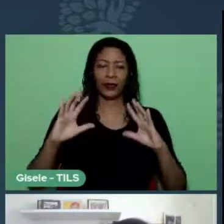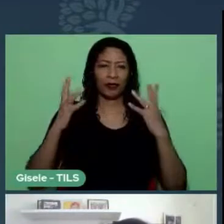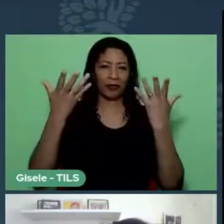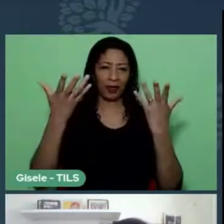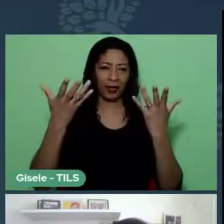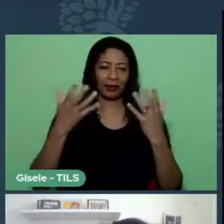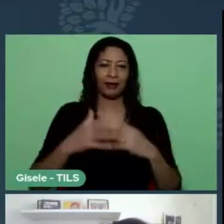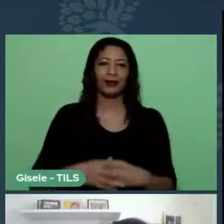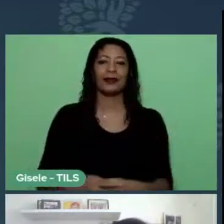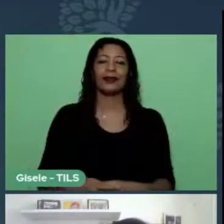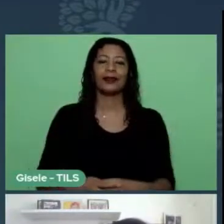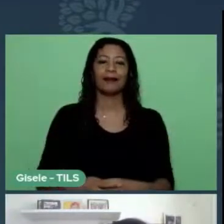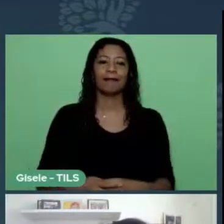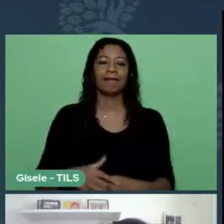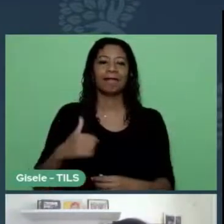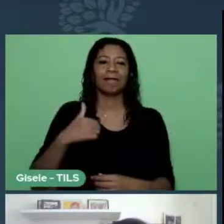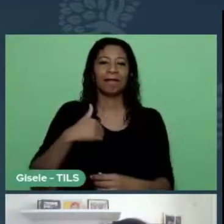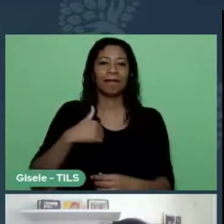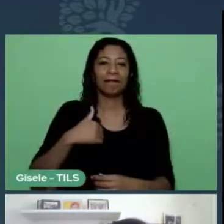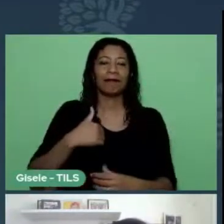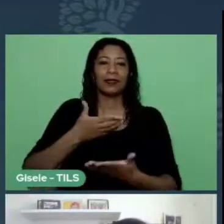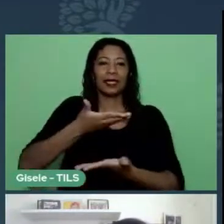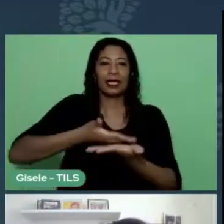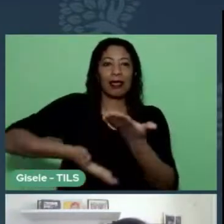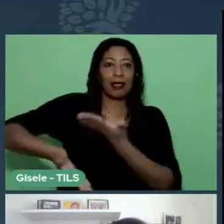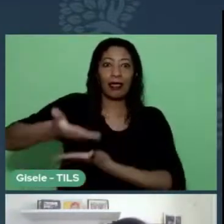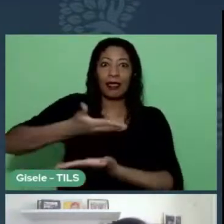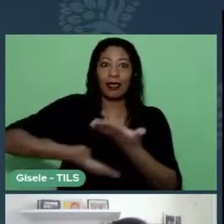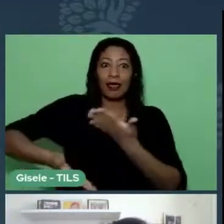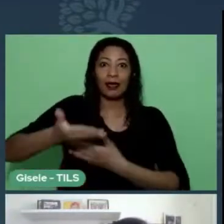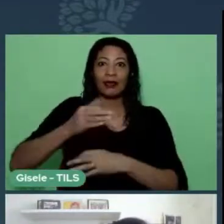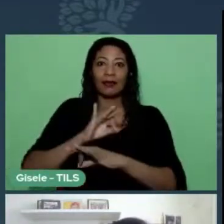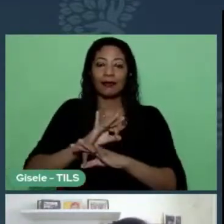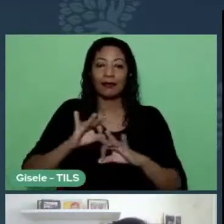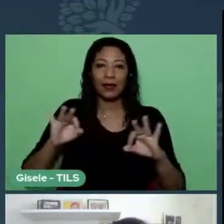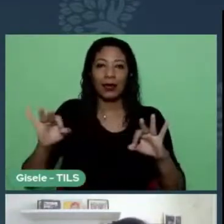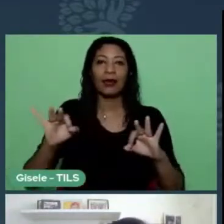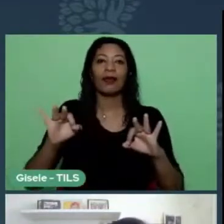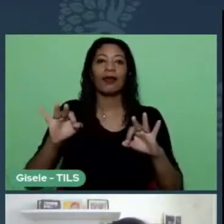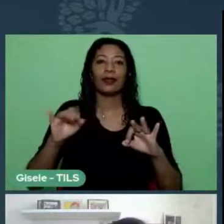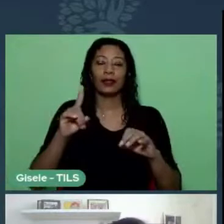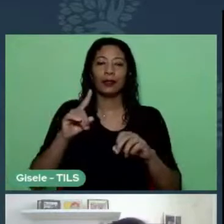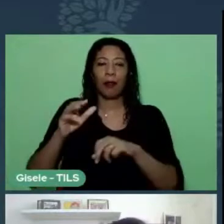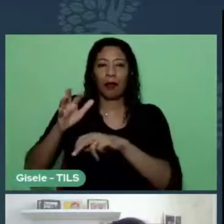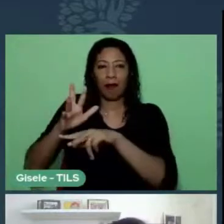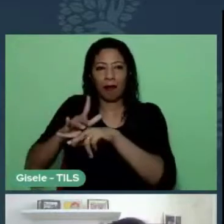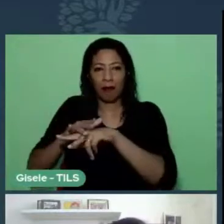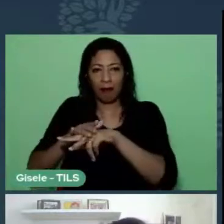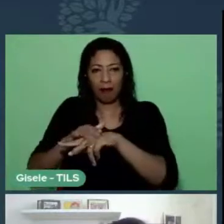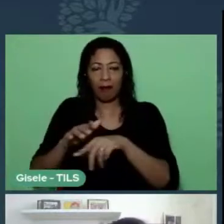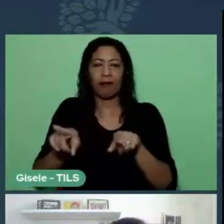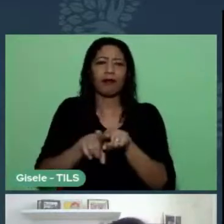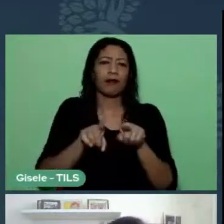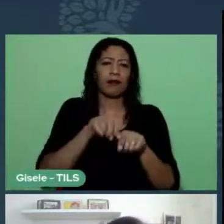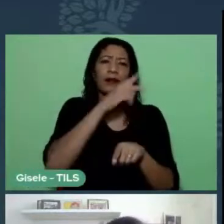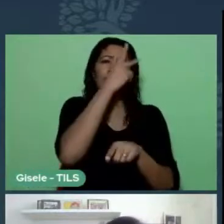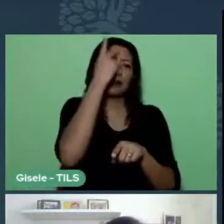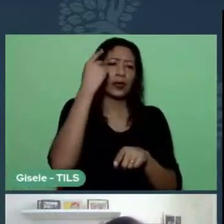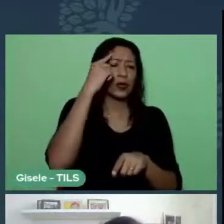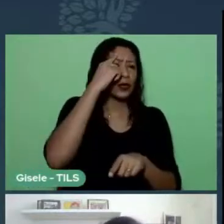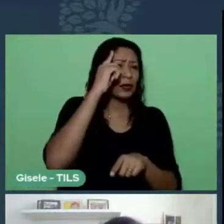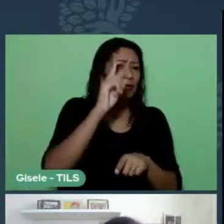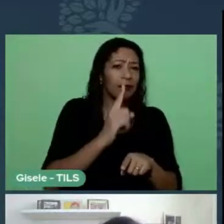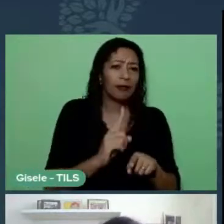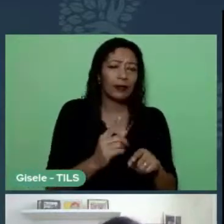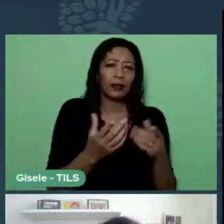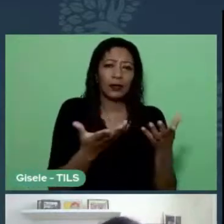poder interagir nesses eventos para pacientes, para público leigo, que eu acho que a gente sempre comenta muito, que é muito importante